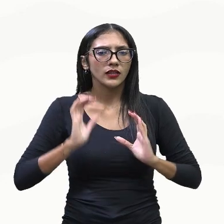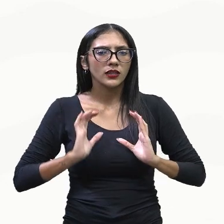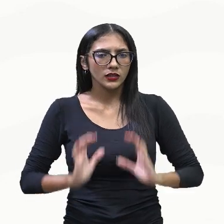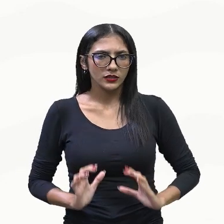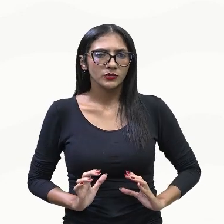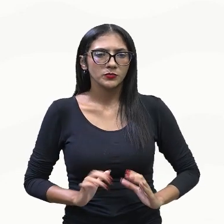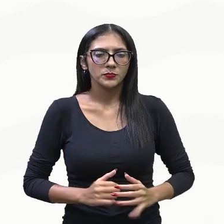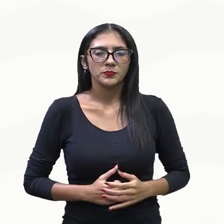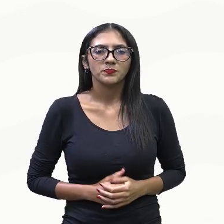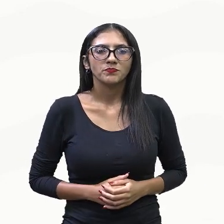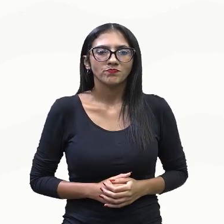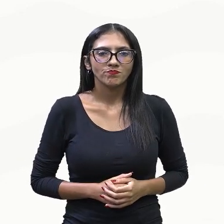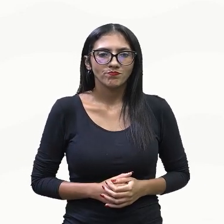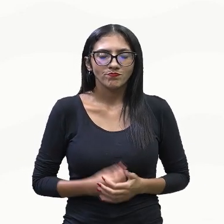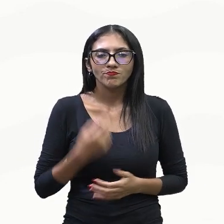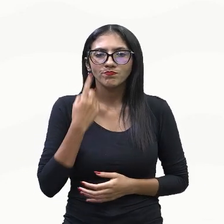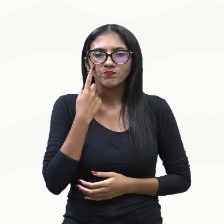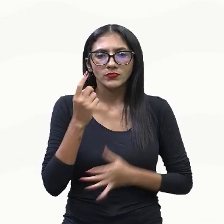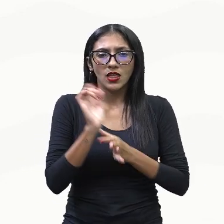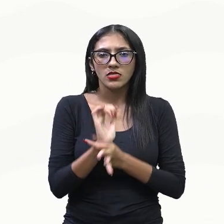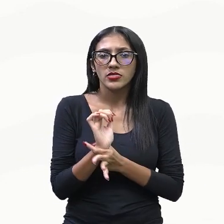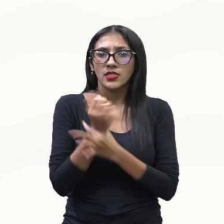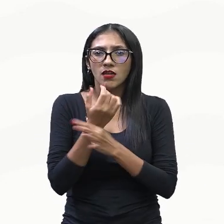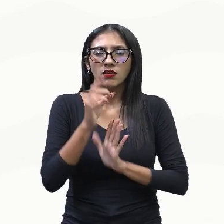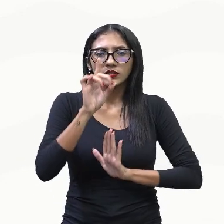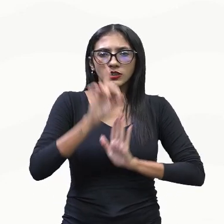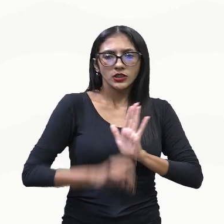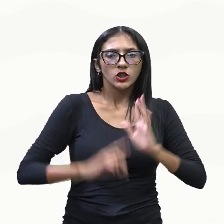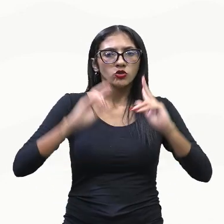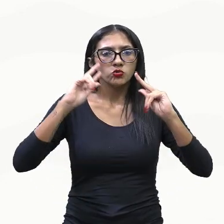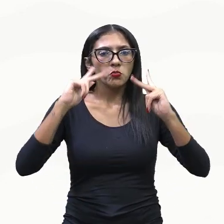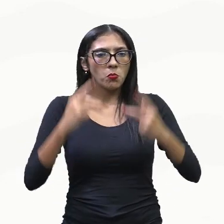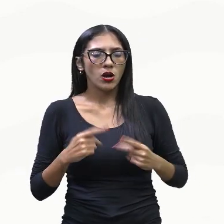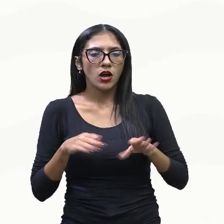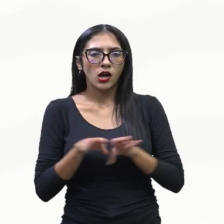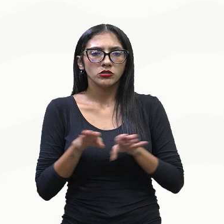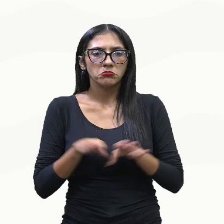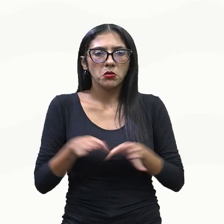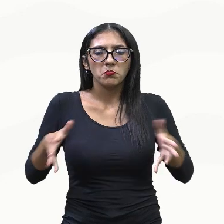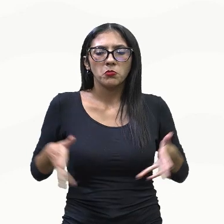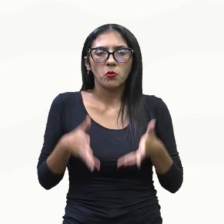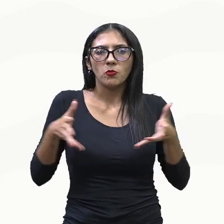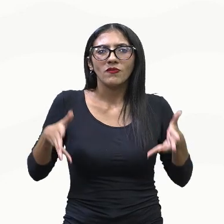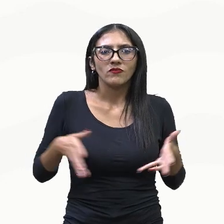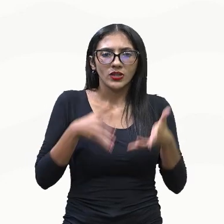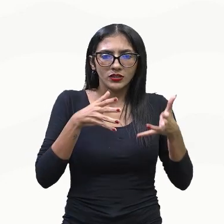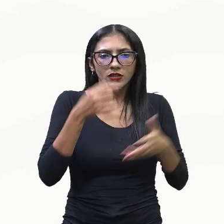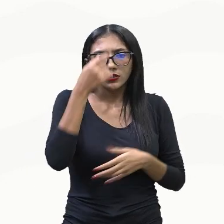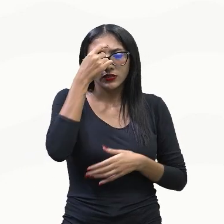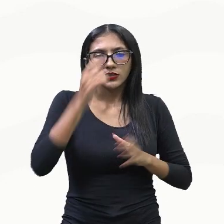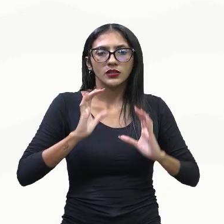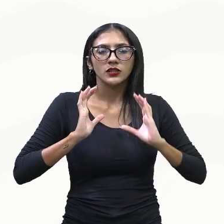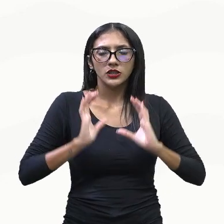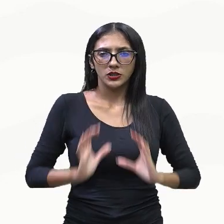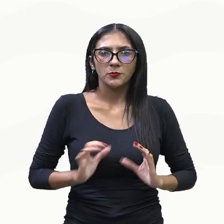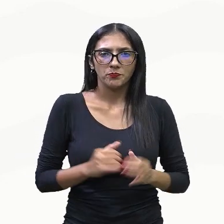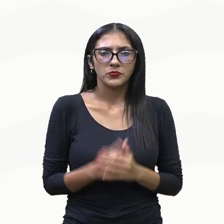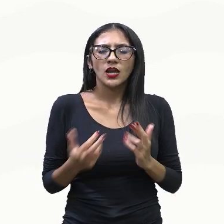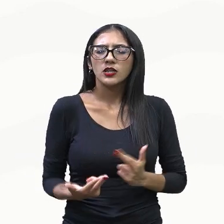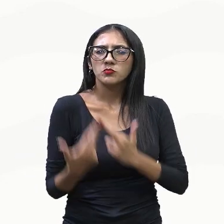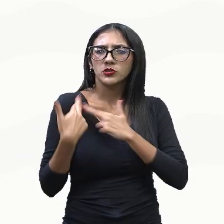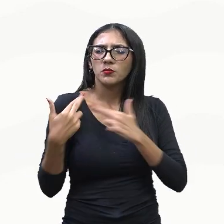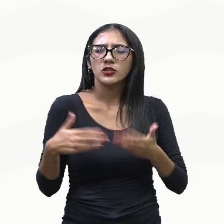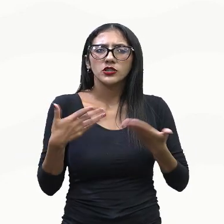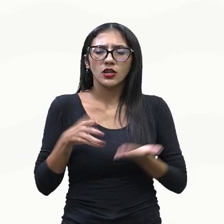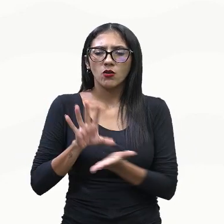ok? Defesa dos direitos humanos e a promoção da cidadania. Isso é de competência do Ministério